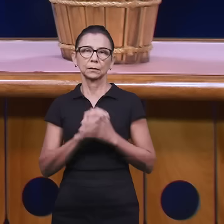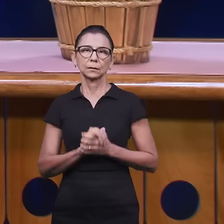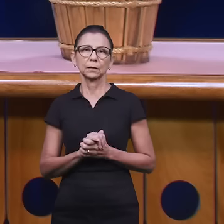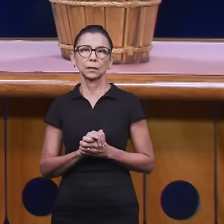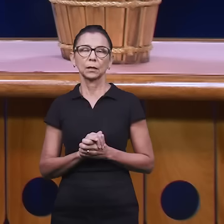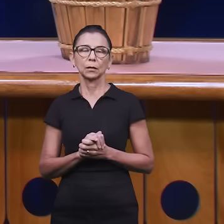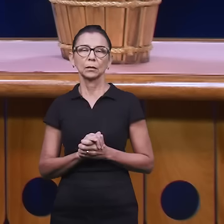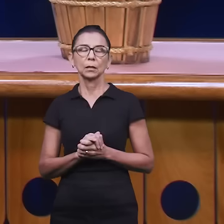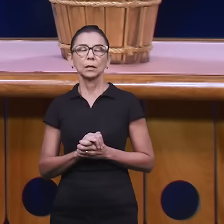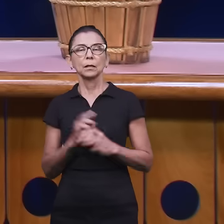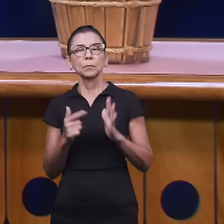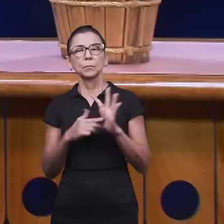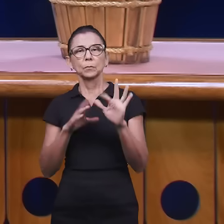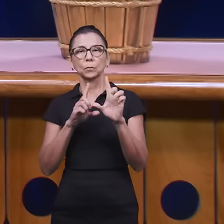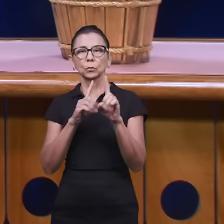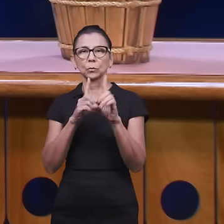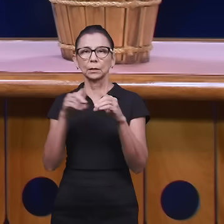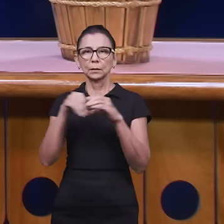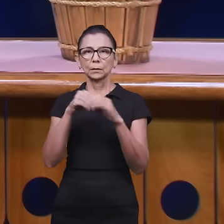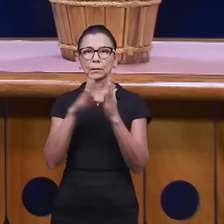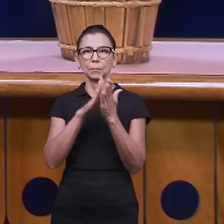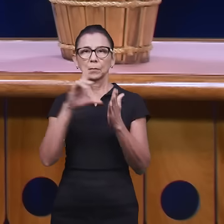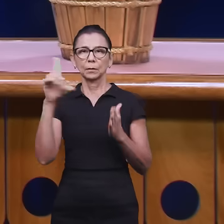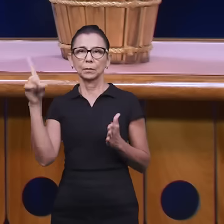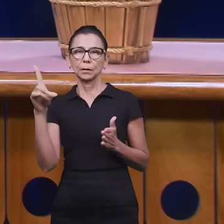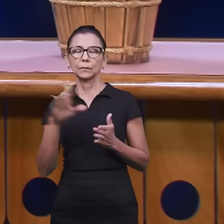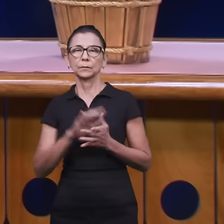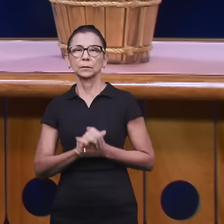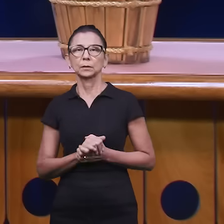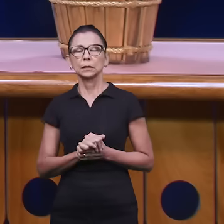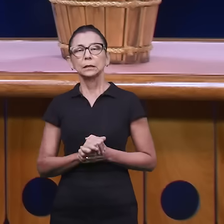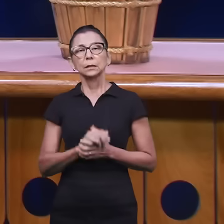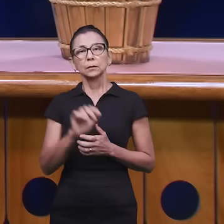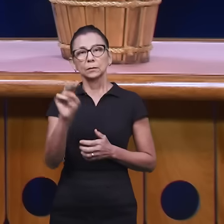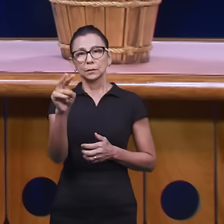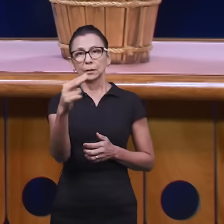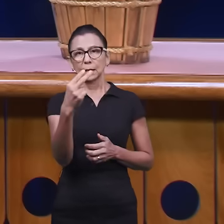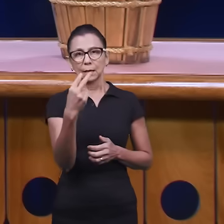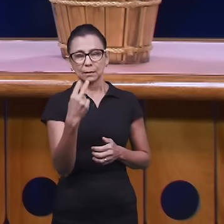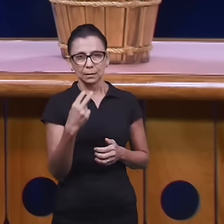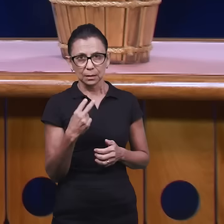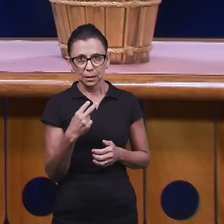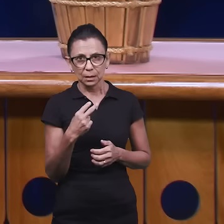de mostrando a doutrina da palavra, daquilo que o Senhor quer. Então você que